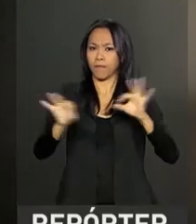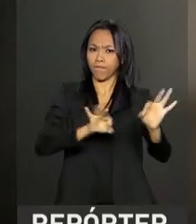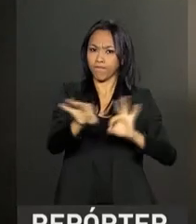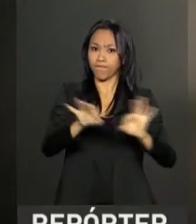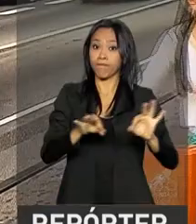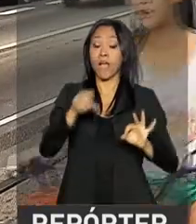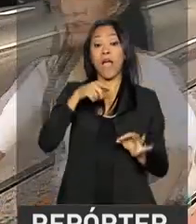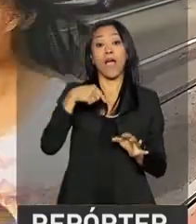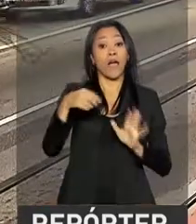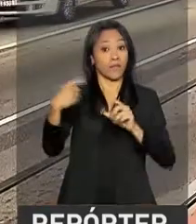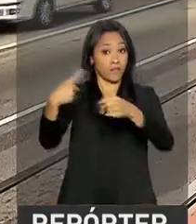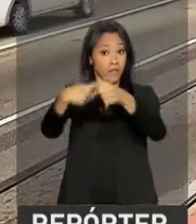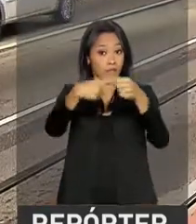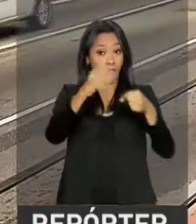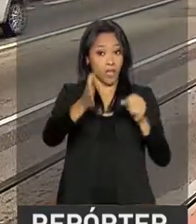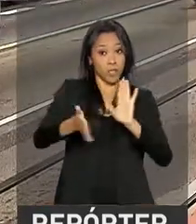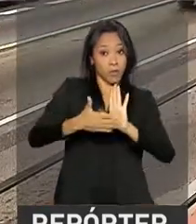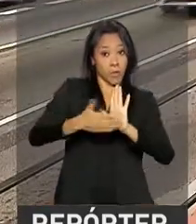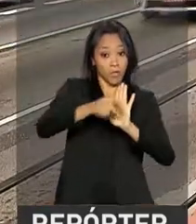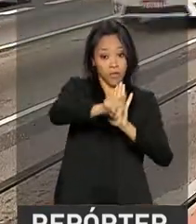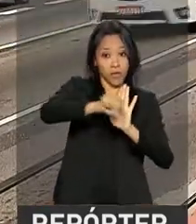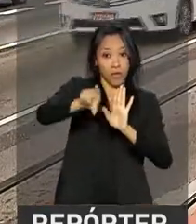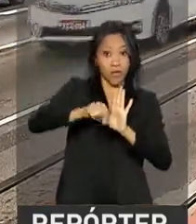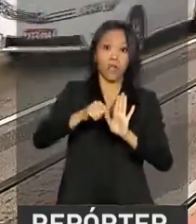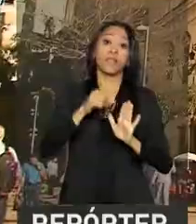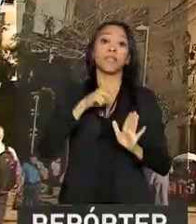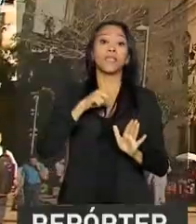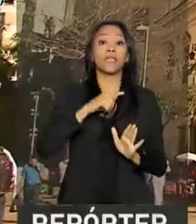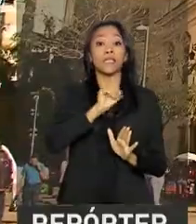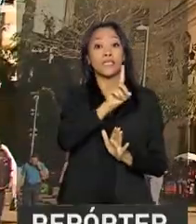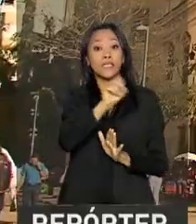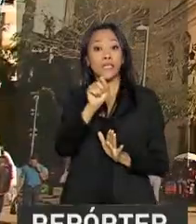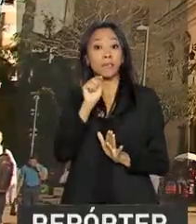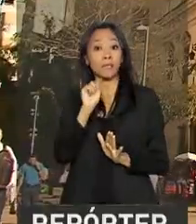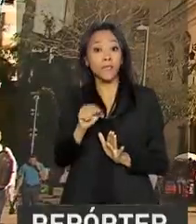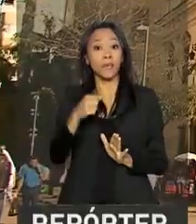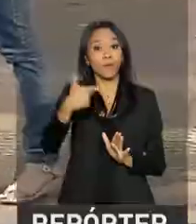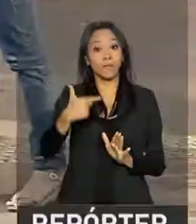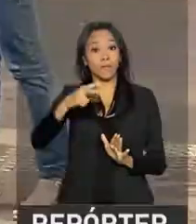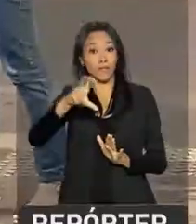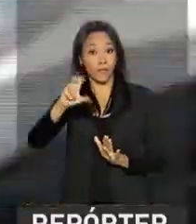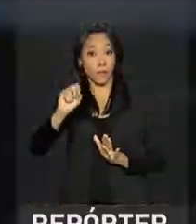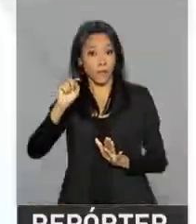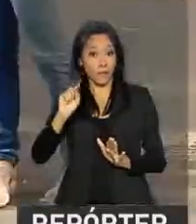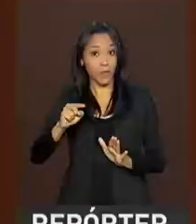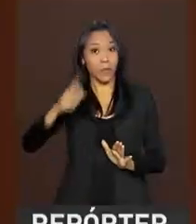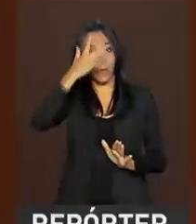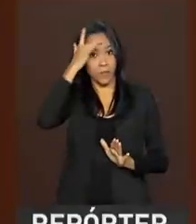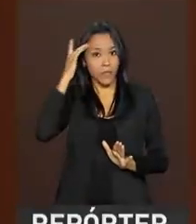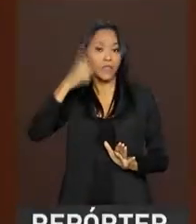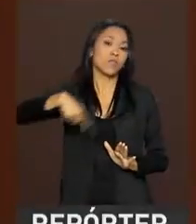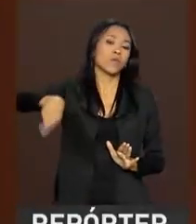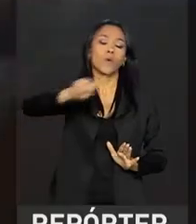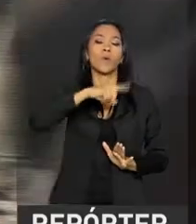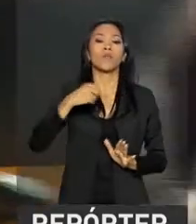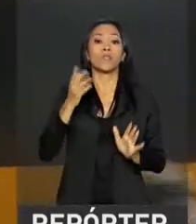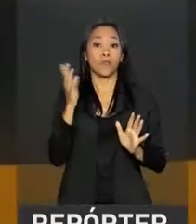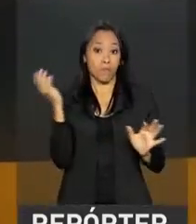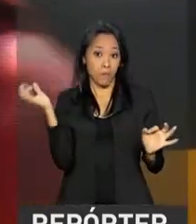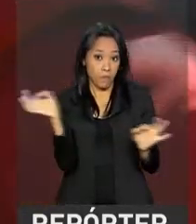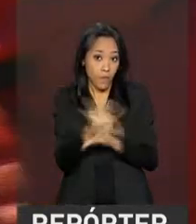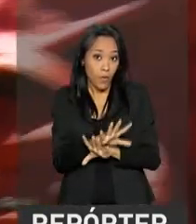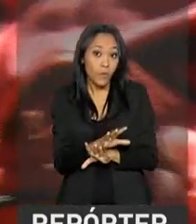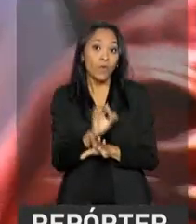pré-selecionadas têm entre 100 mil e 250 mil habitantes após a seleção final os municípios vão ter